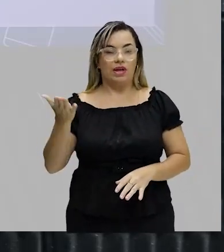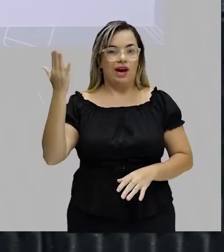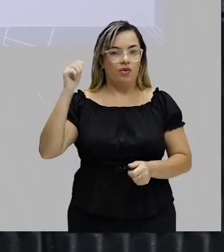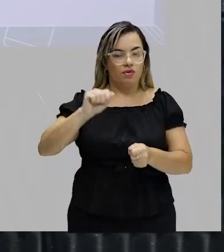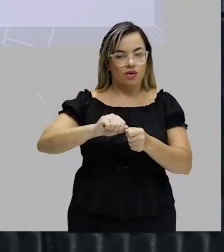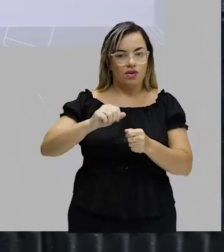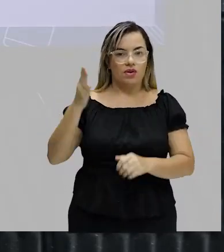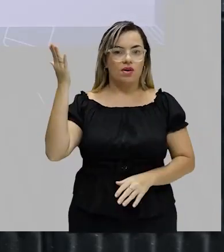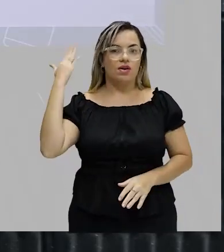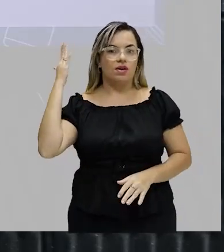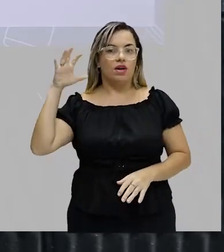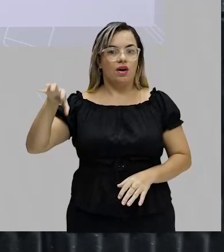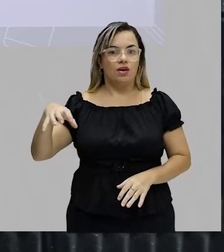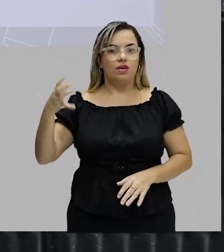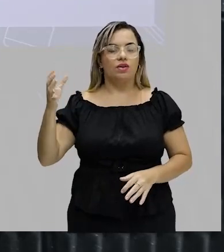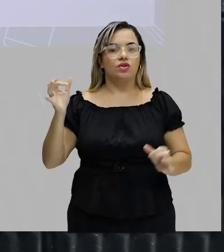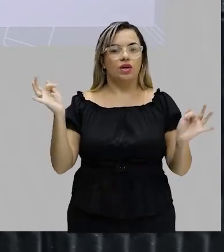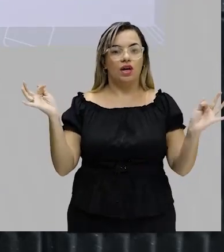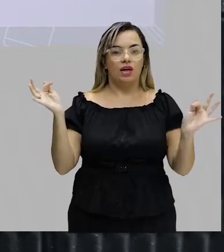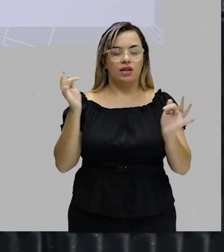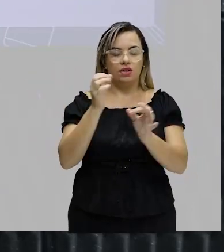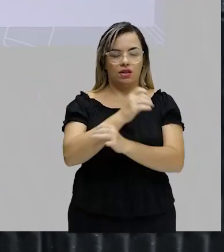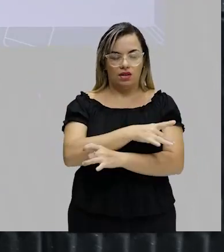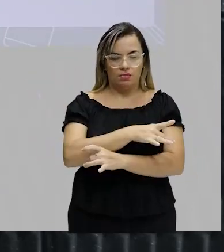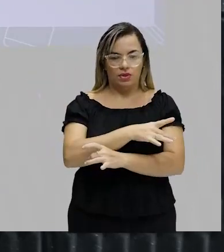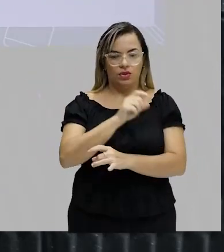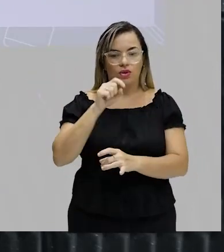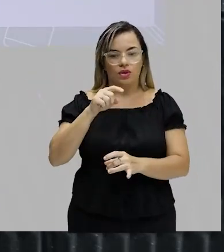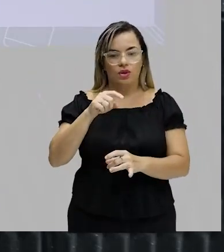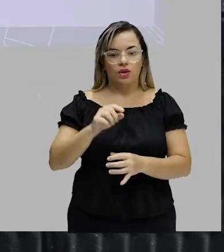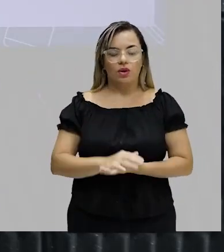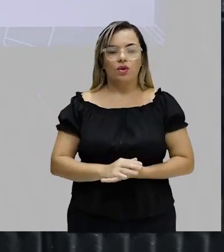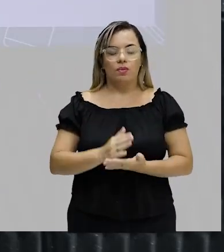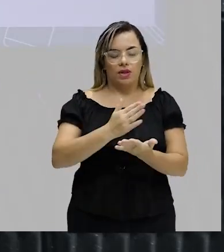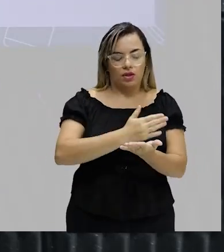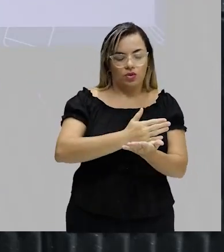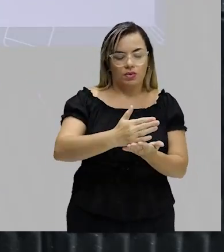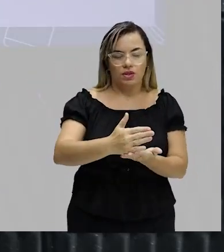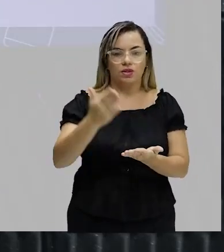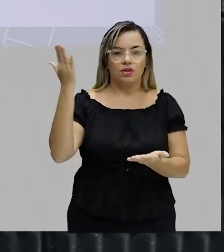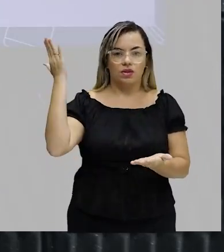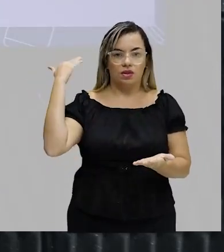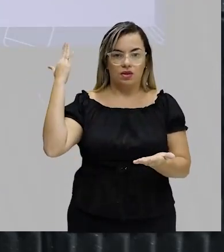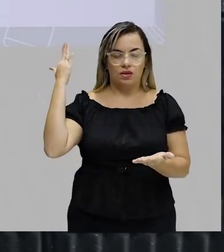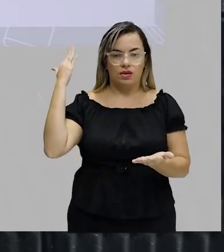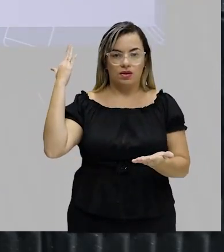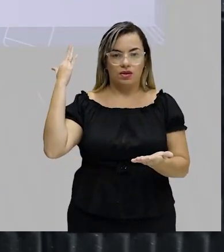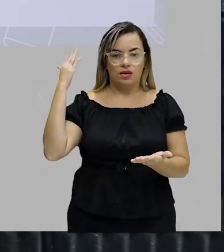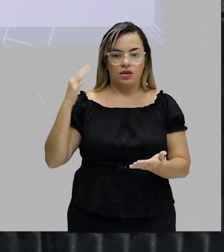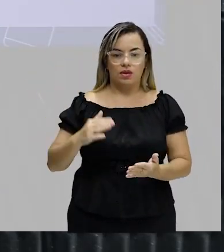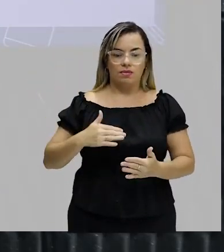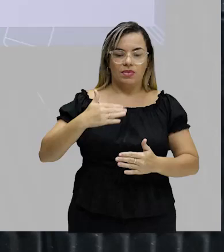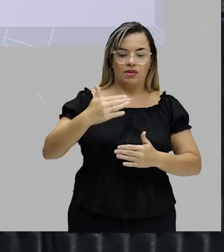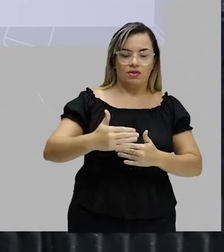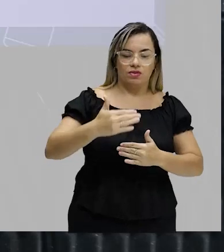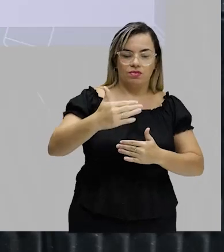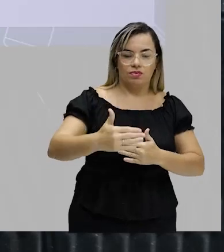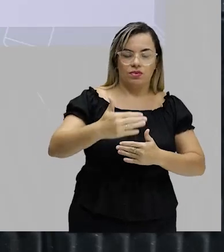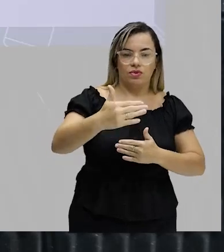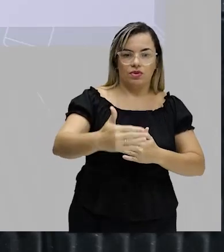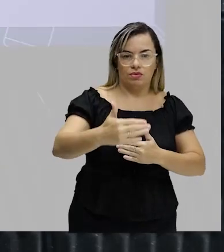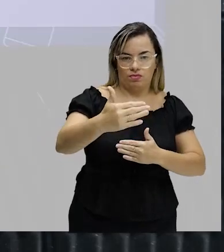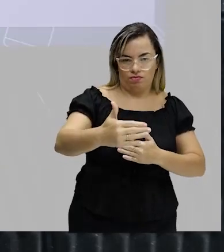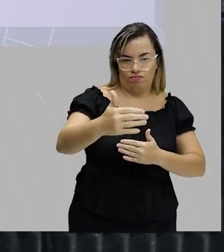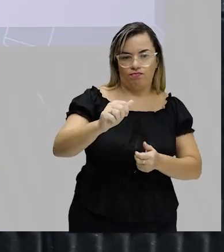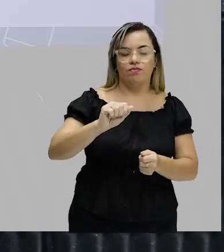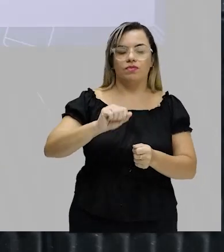que ela já foi concluída, uma ação que começou no passado, mas até o momento atual ela está em execução, uma ação